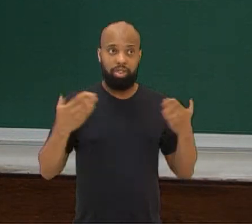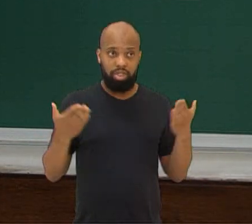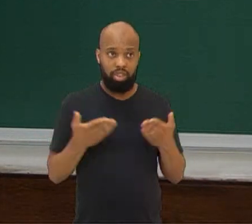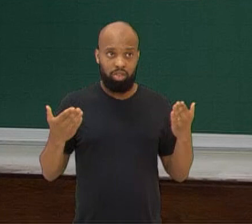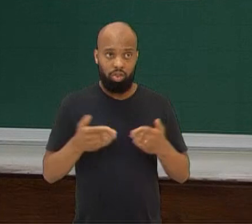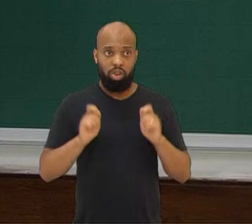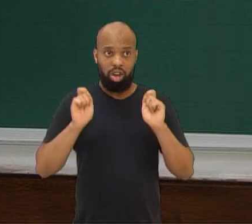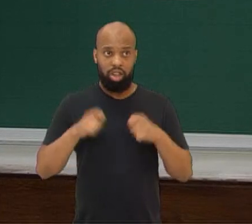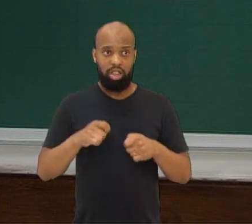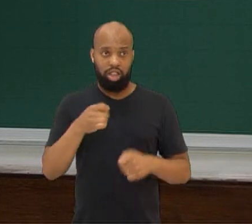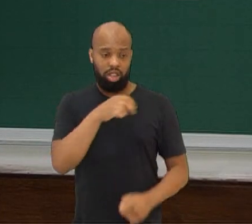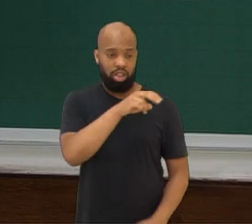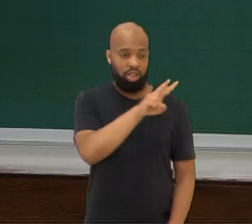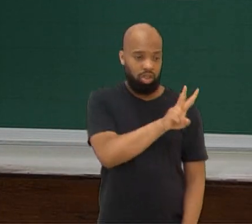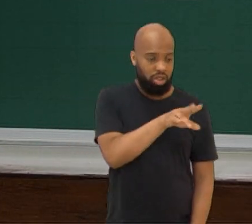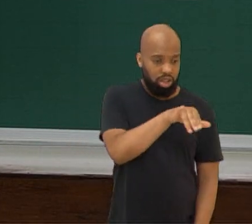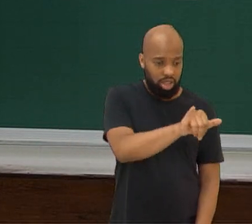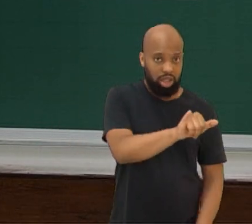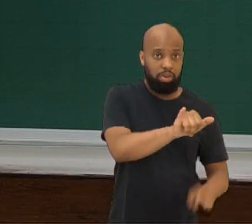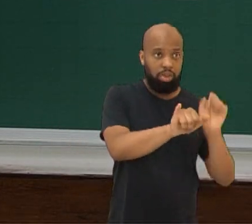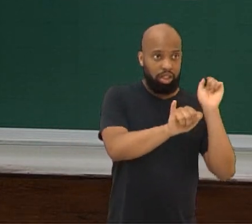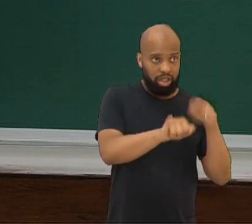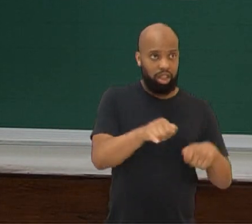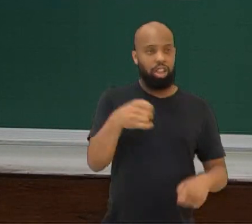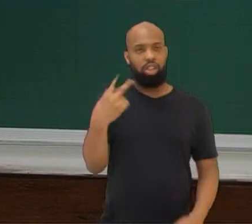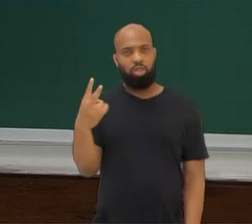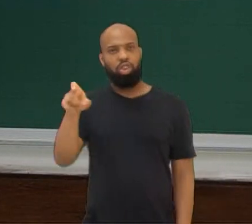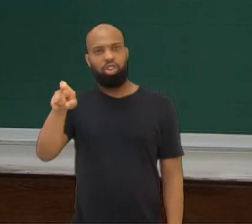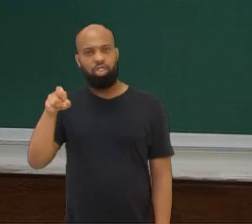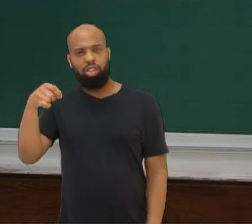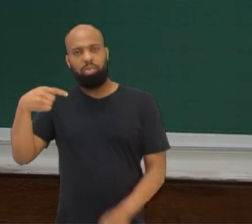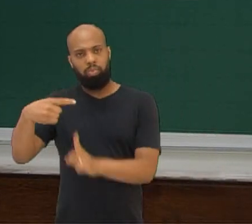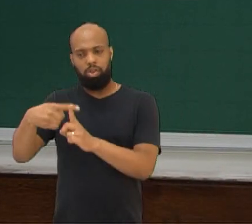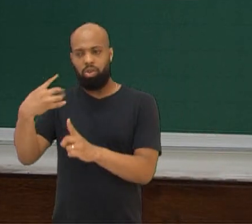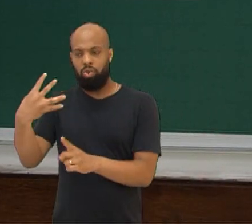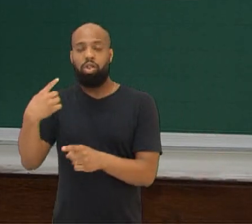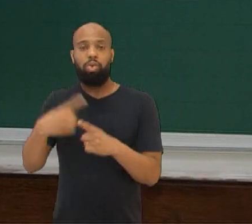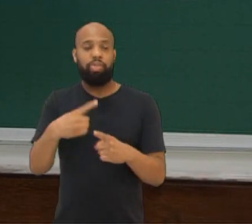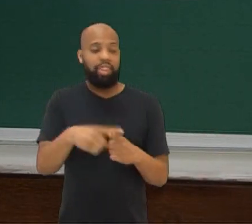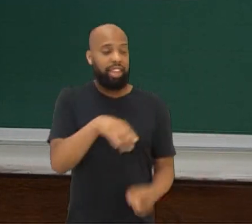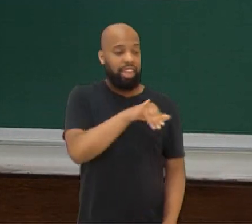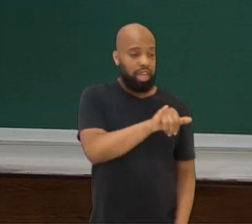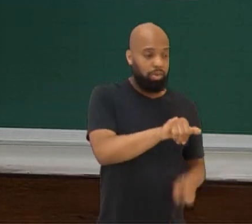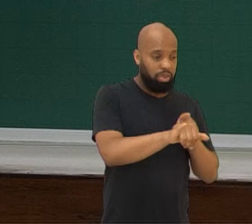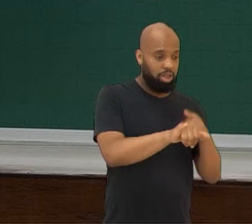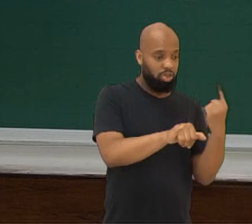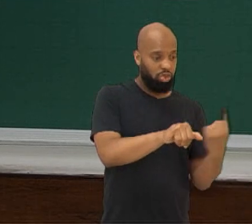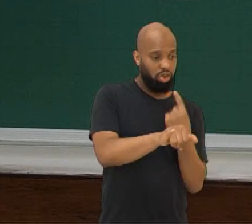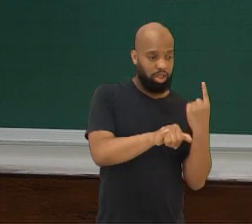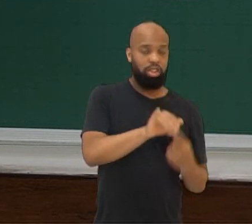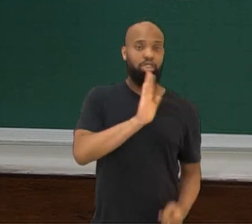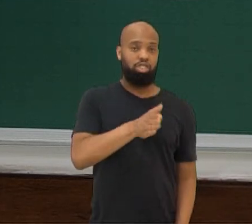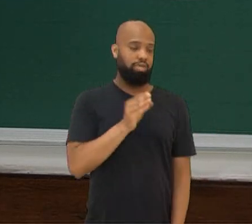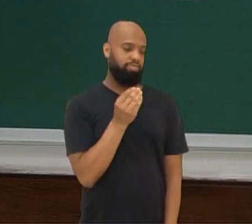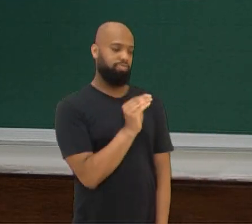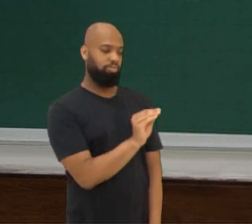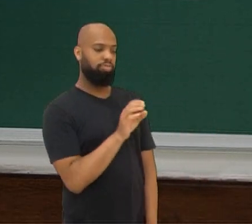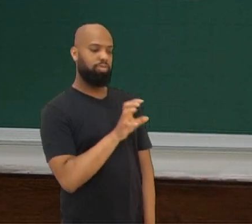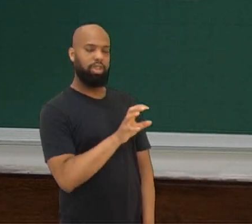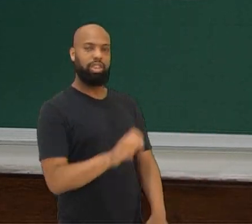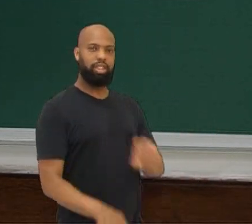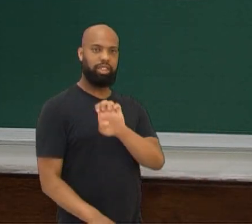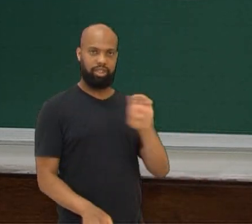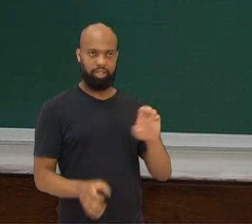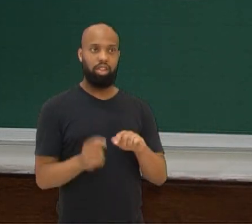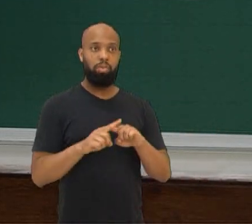poderíamos ter invertido, colocado 2y igual a 2x mais 4, para que o y, que é quem eu estou procurando, já ficasse do lado esquerdo.